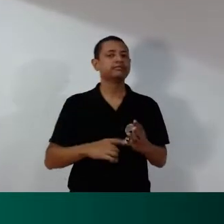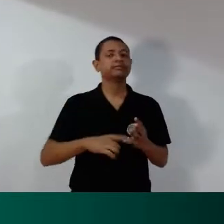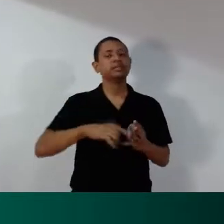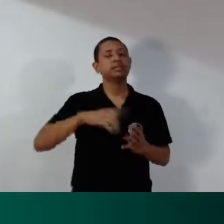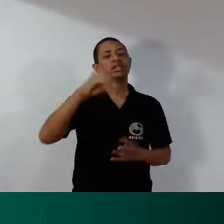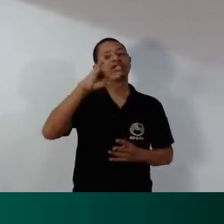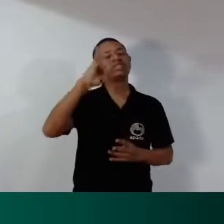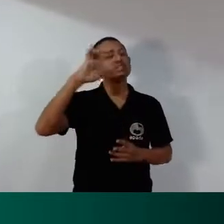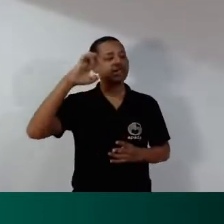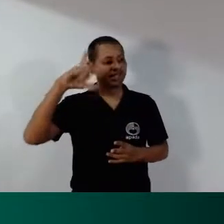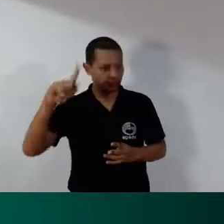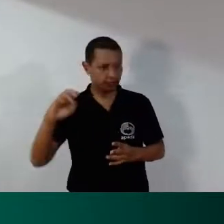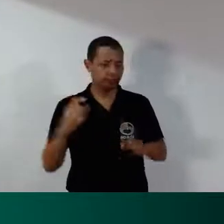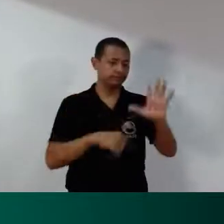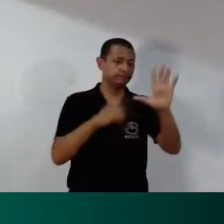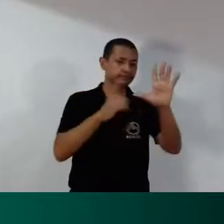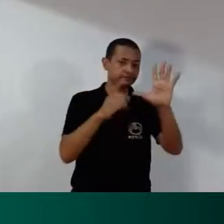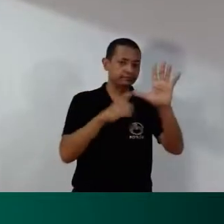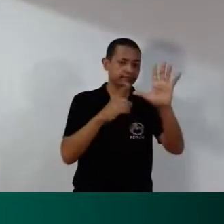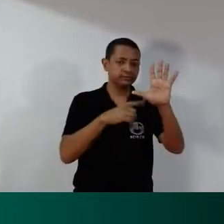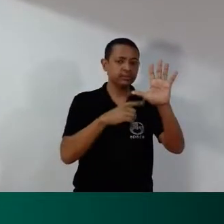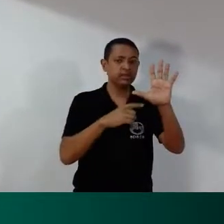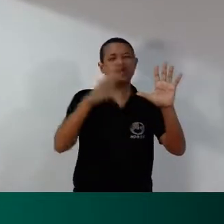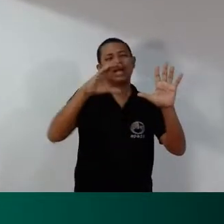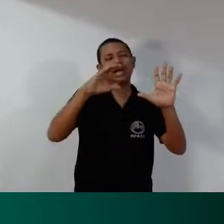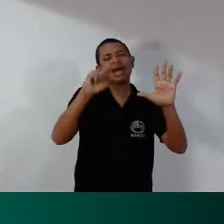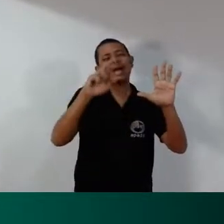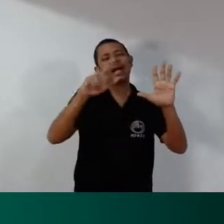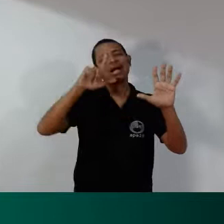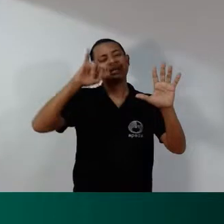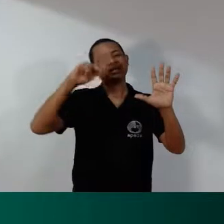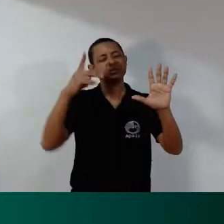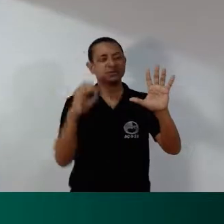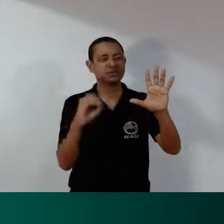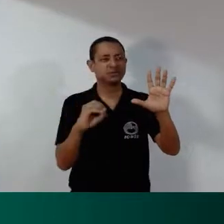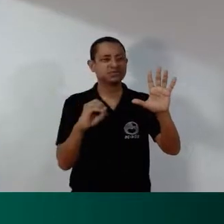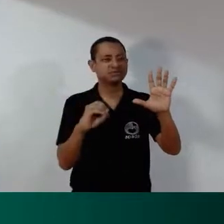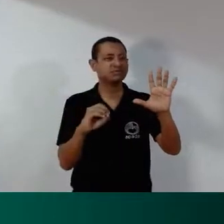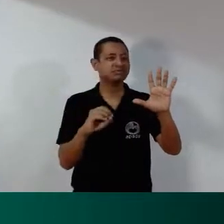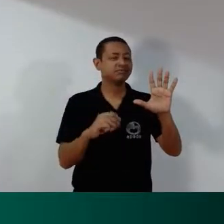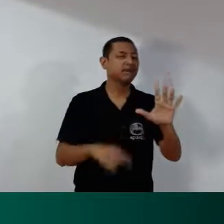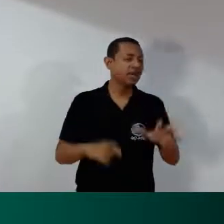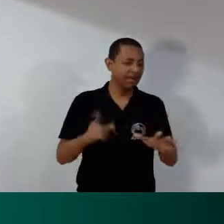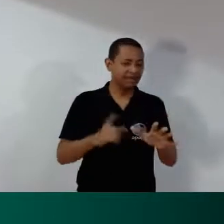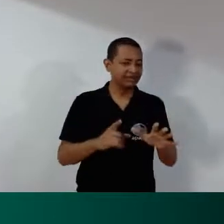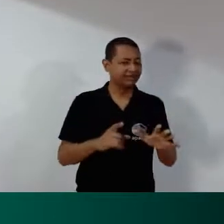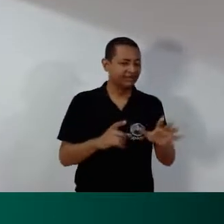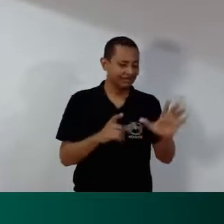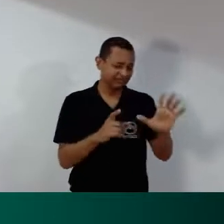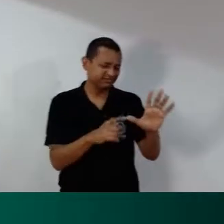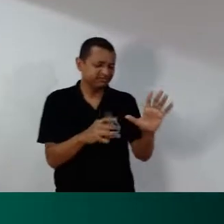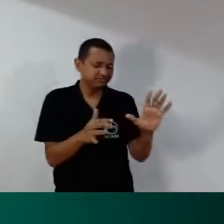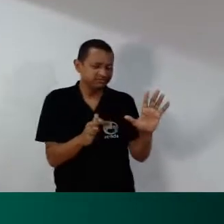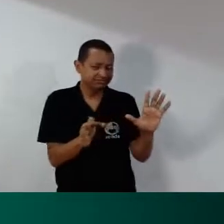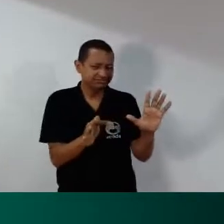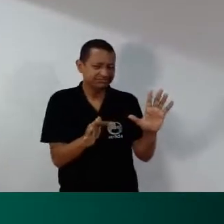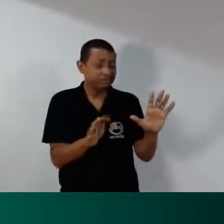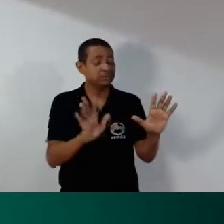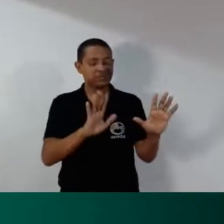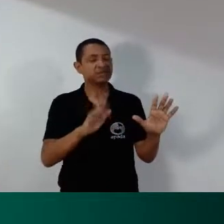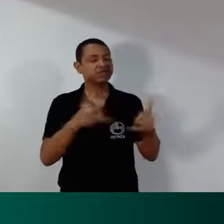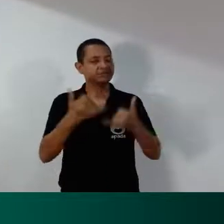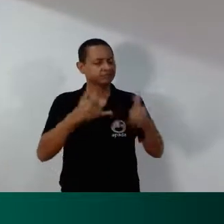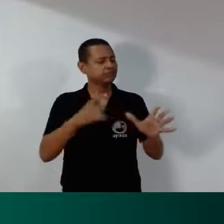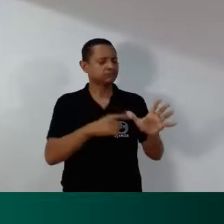e o Carlinhos que sabe é o mais simples de todos é o cara que organizou os eu tô frescando viu ele é um cara maravilhoso